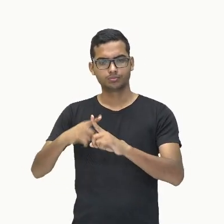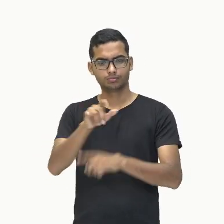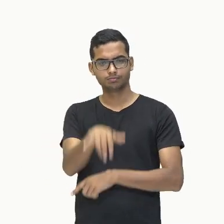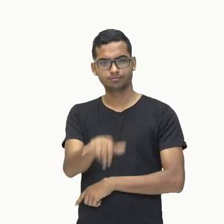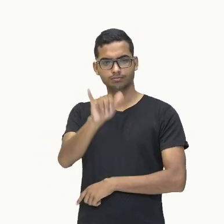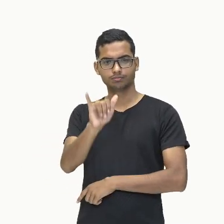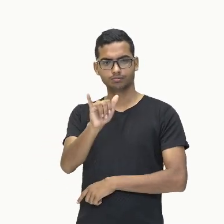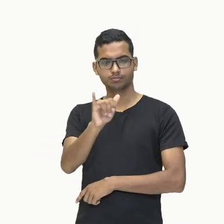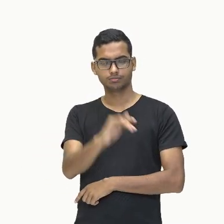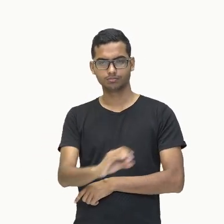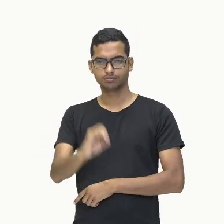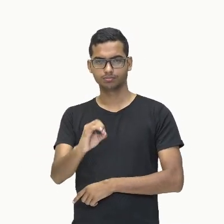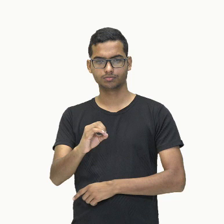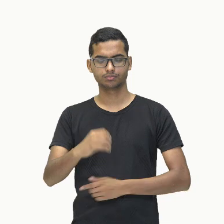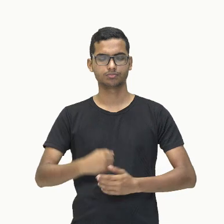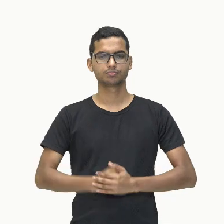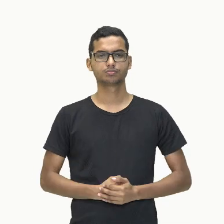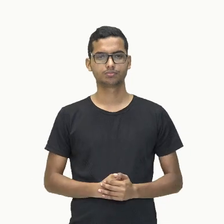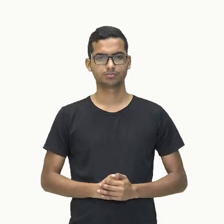y0